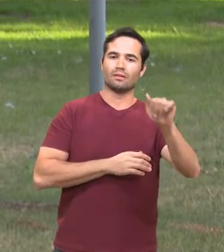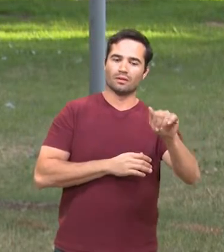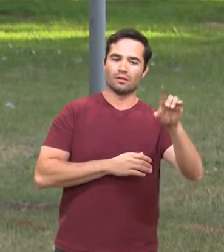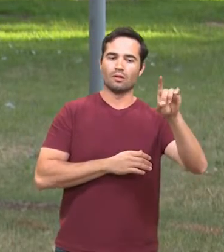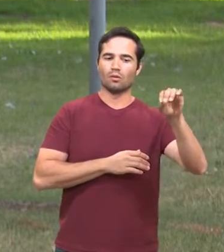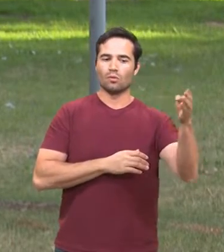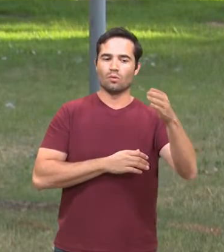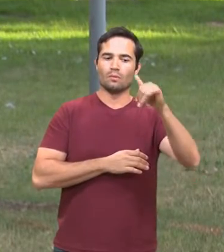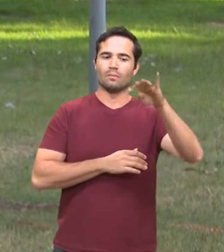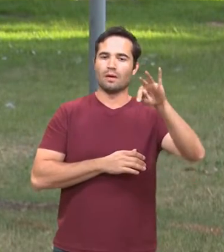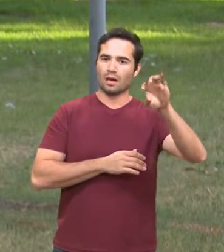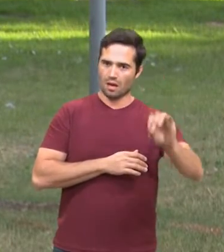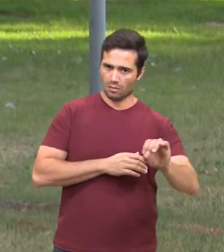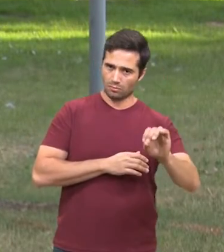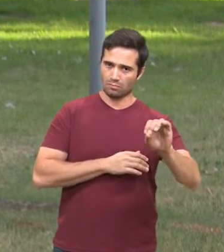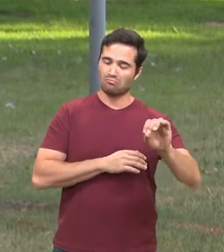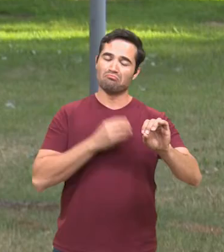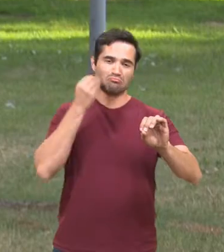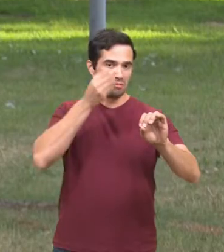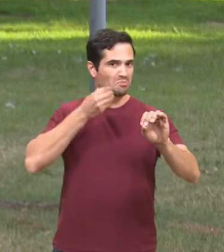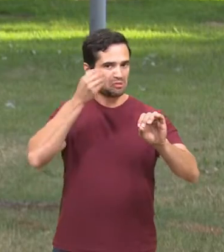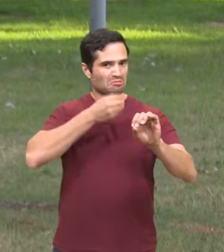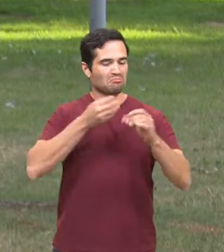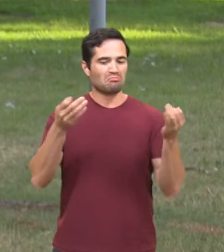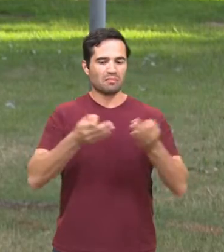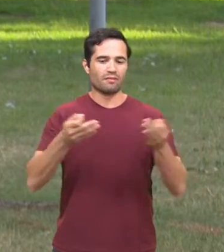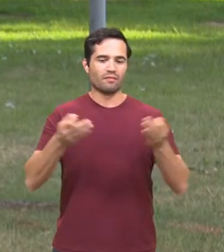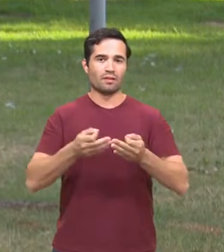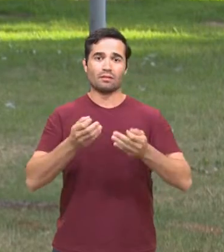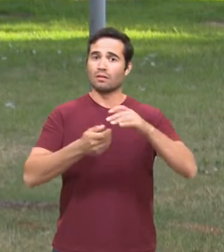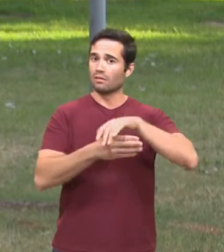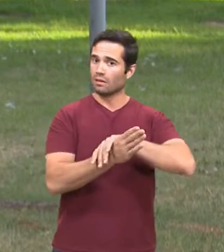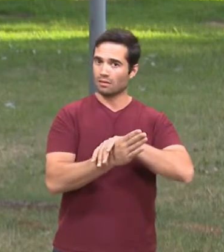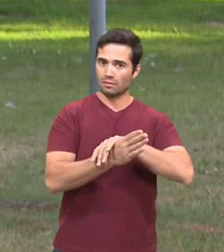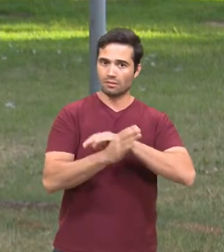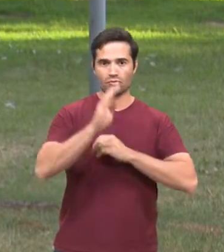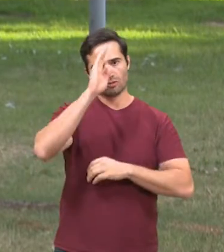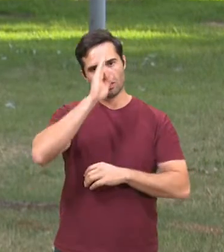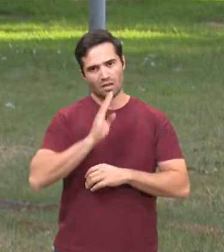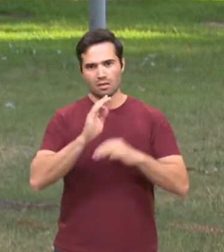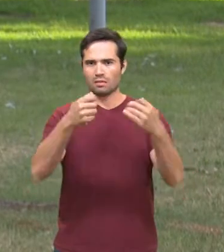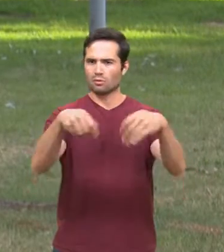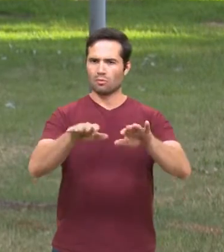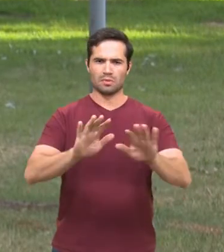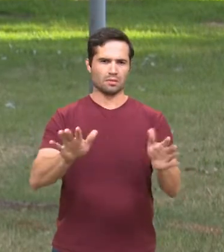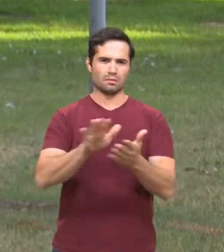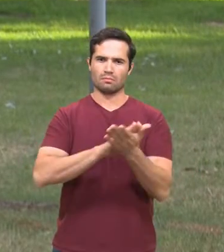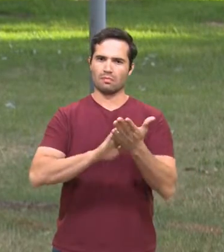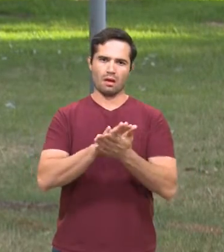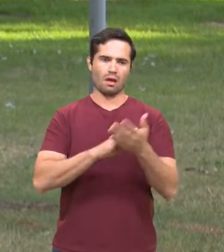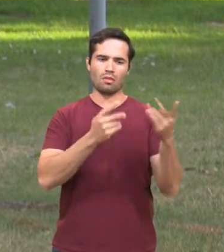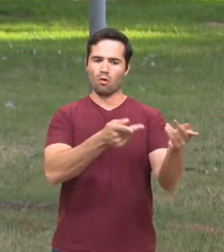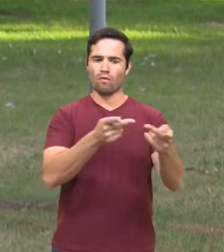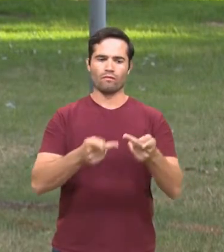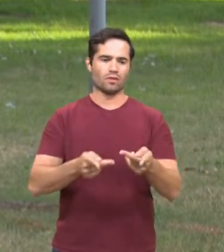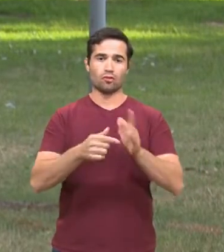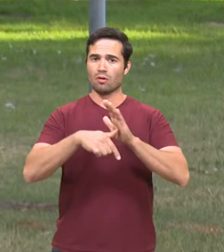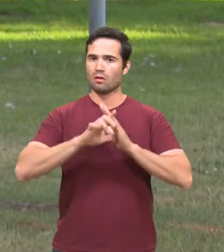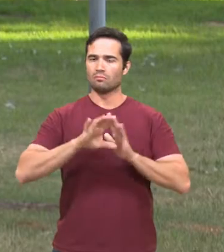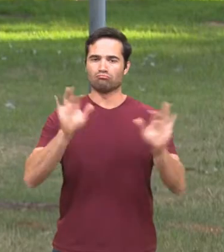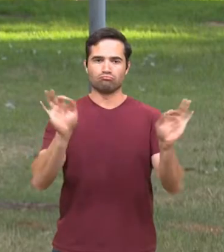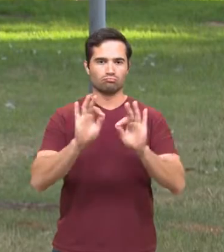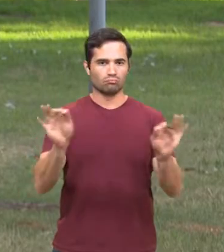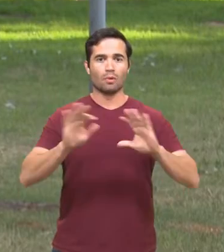experiência enriquecedora e inspiradora A melhor parte é que a entrada é gratuita e não precisa reservar convites